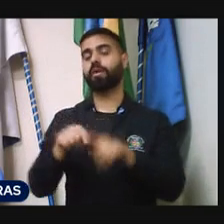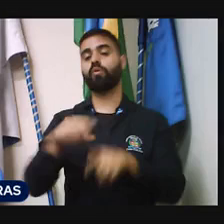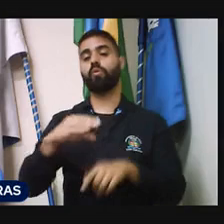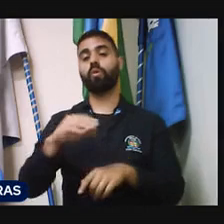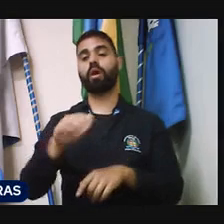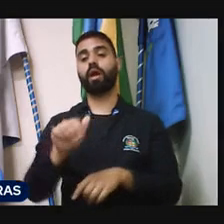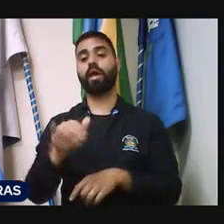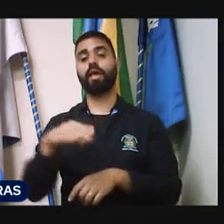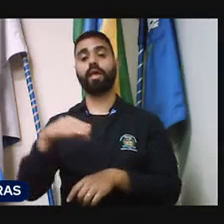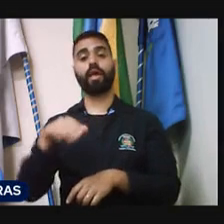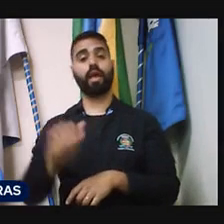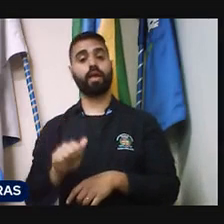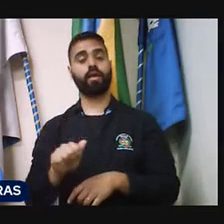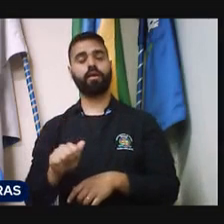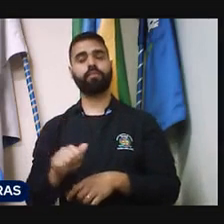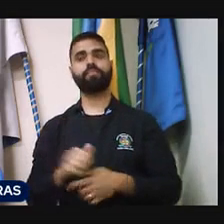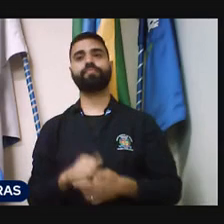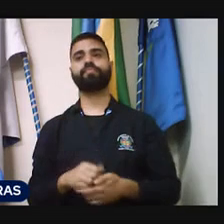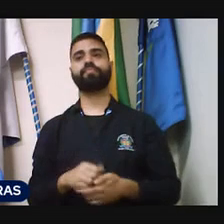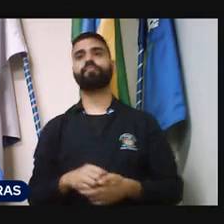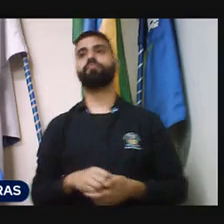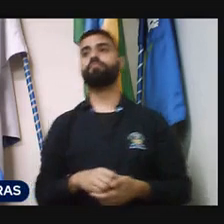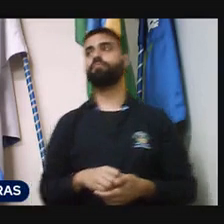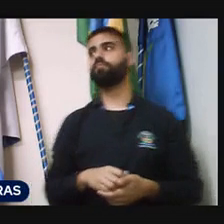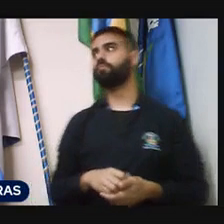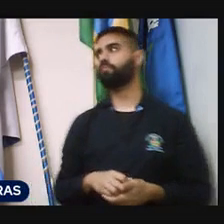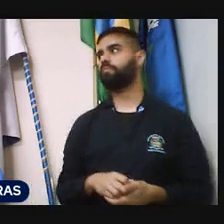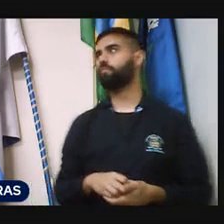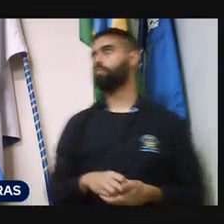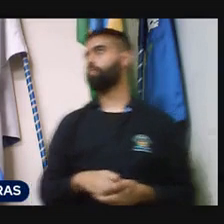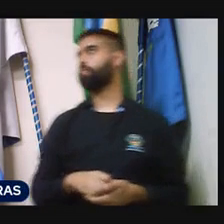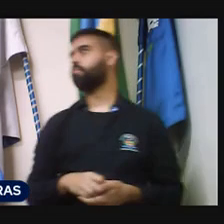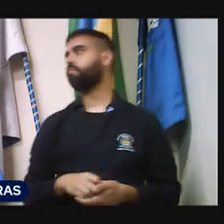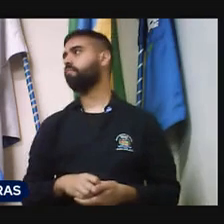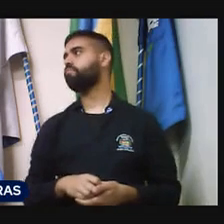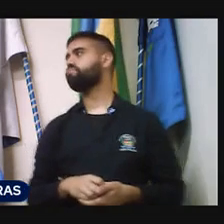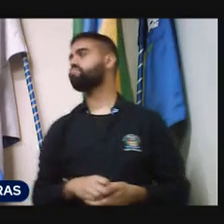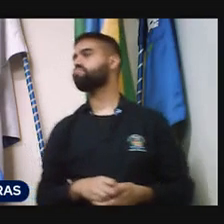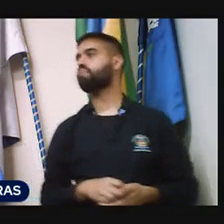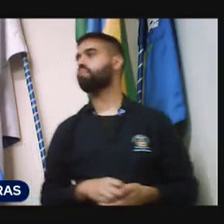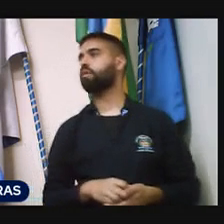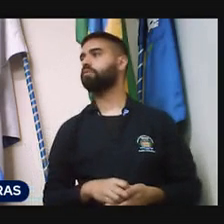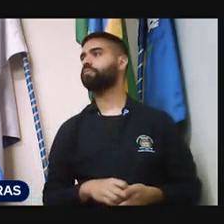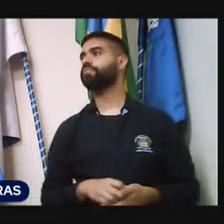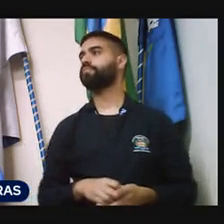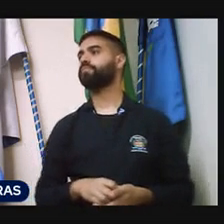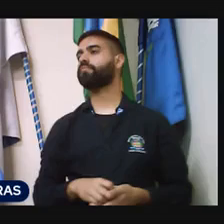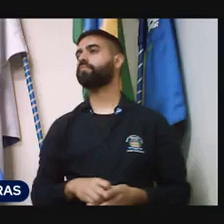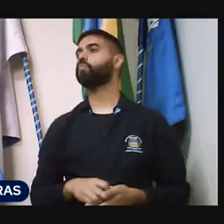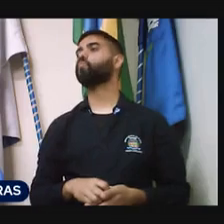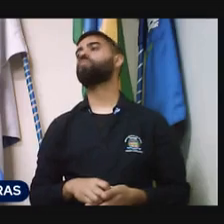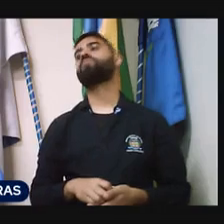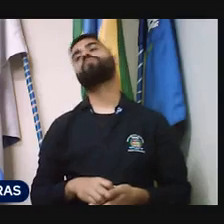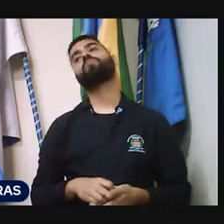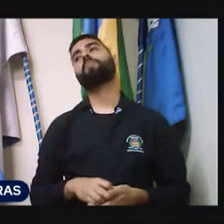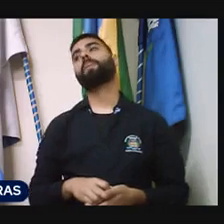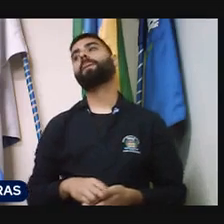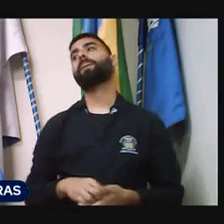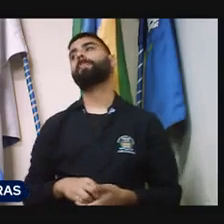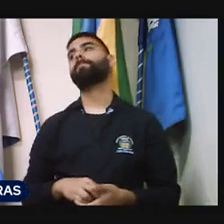cair serviço público vai estar oferecendo esse serviço bom aí agora a gente